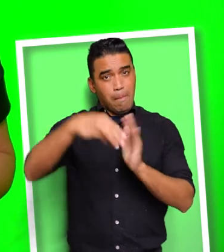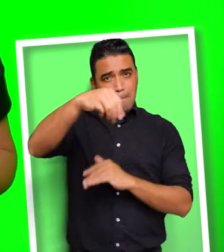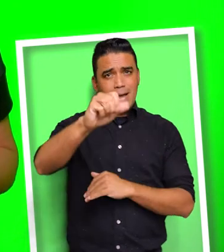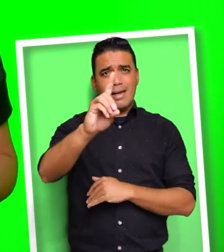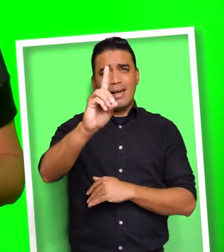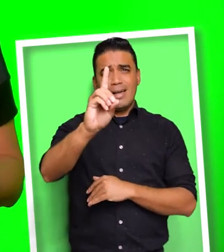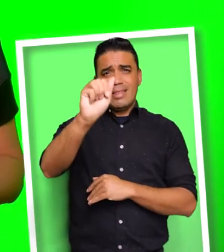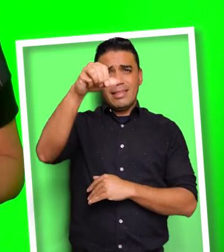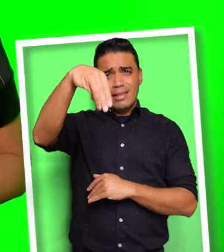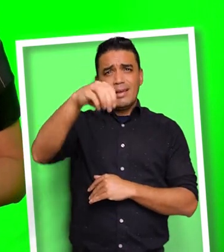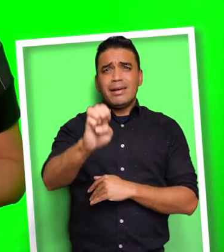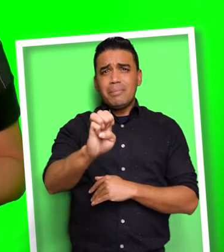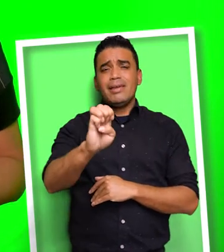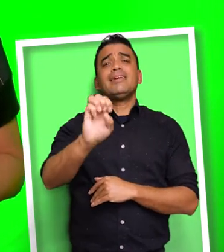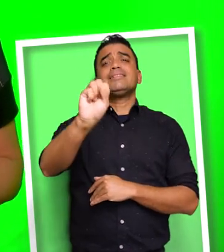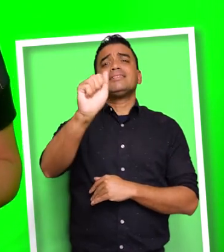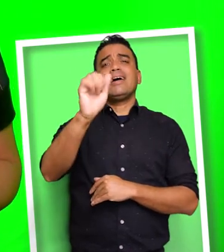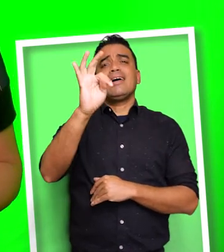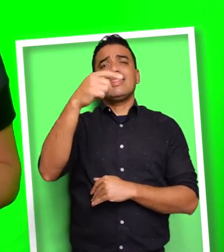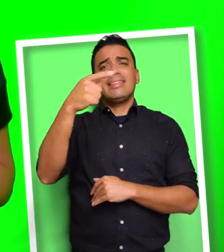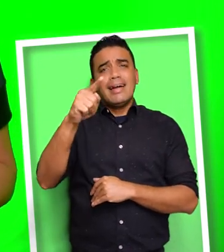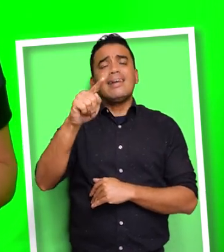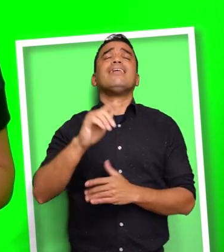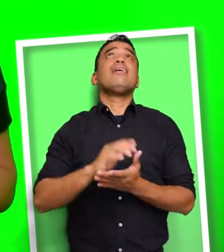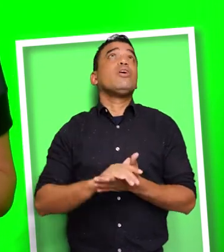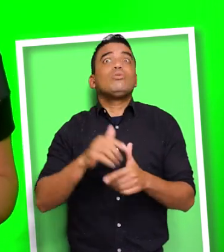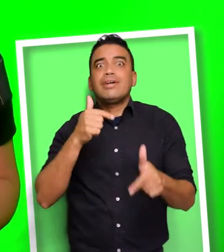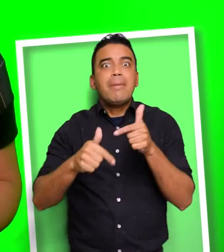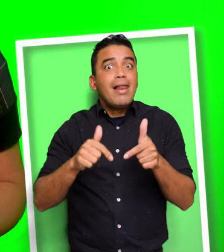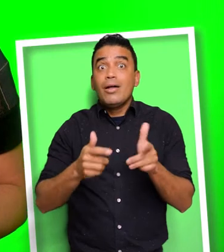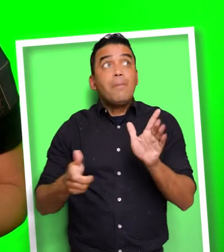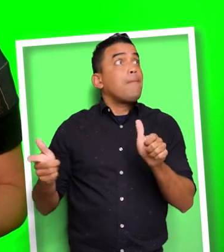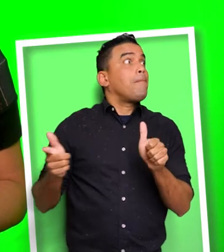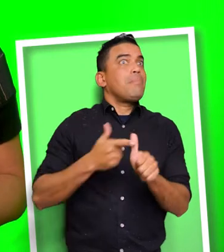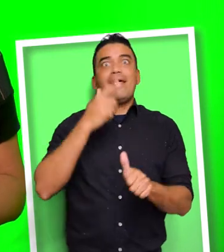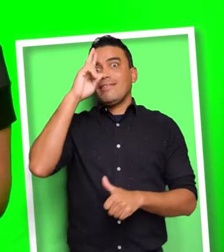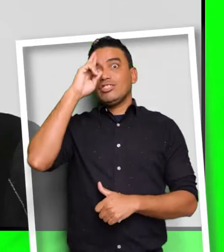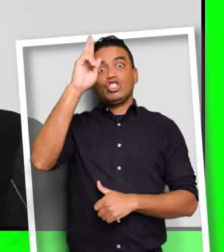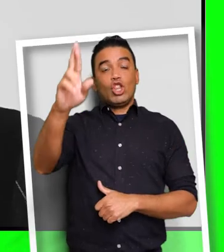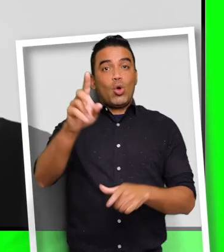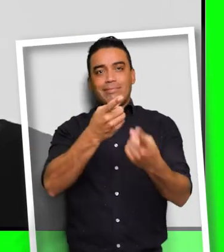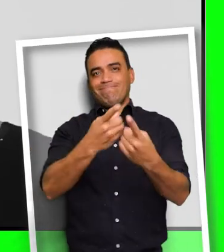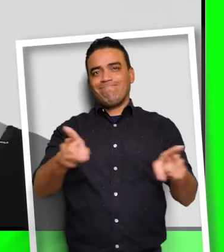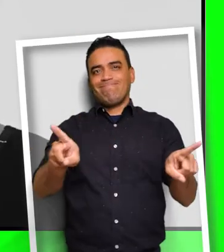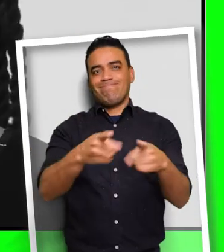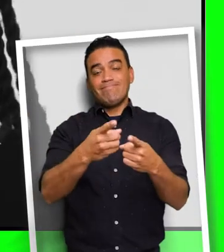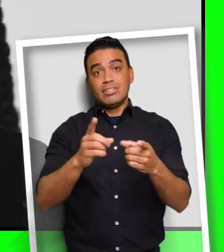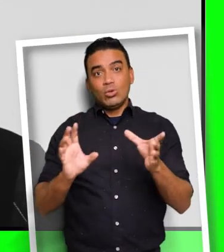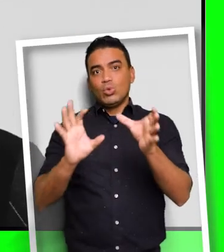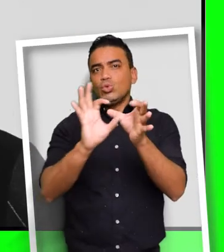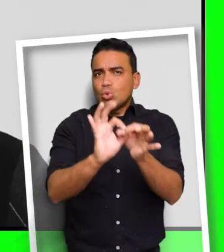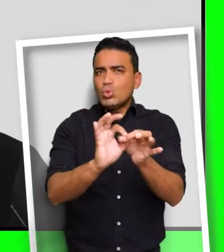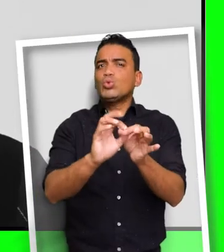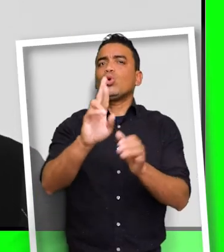Satã que eu, trabalhando profissionalmente pela primeira vez como diretora musical, pude, ao lado do